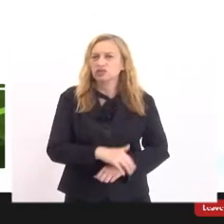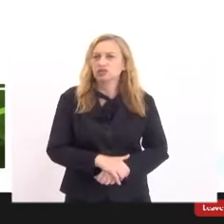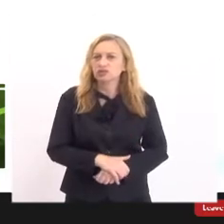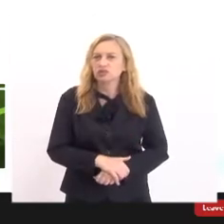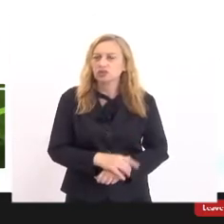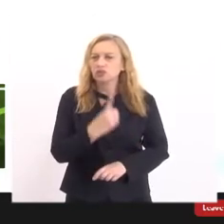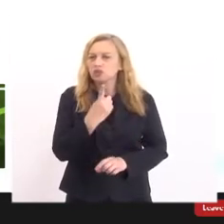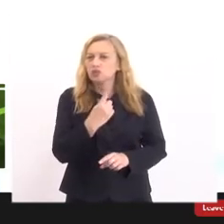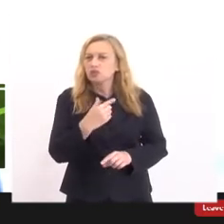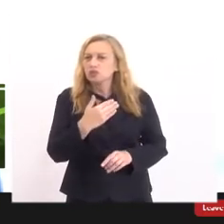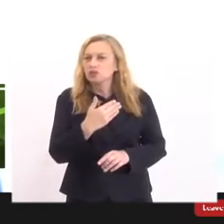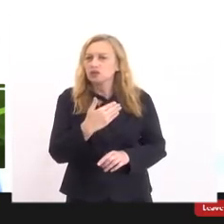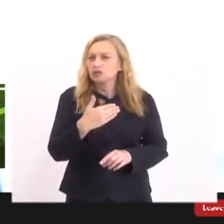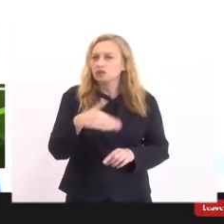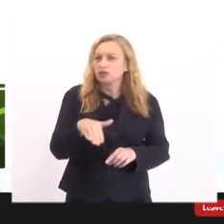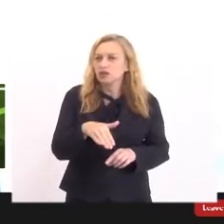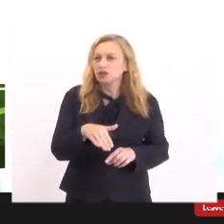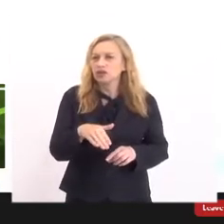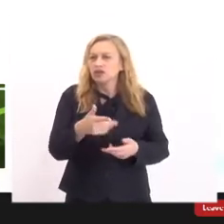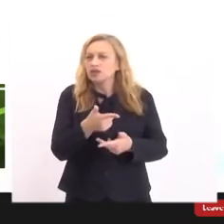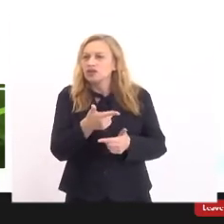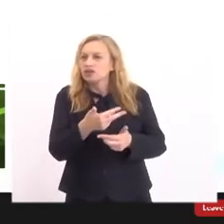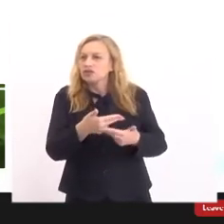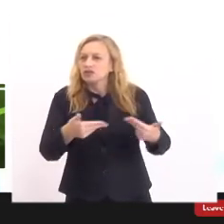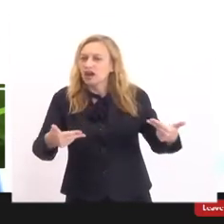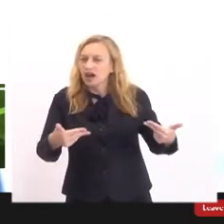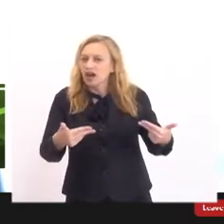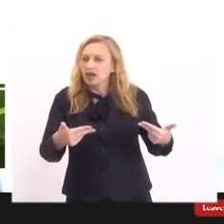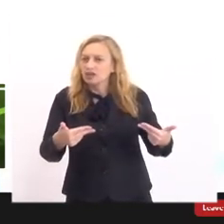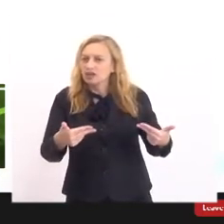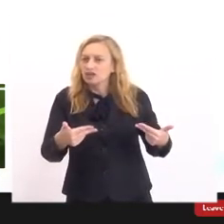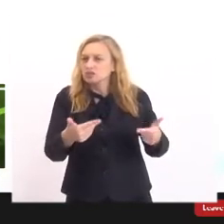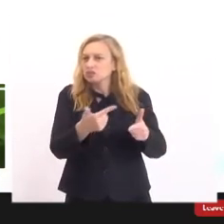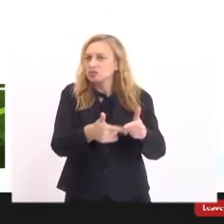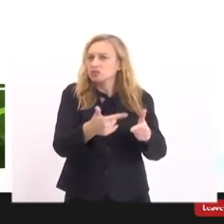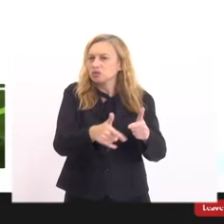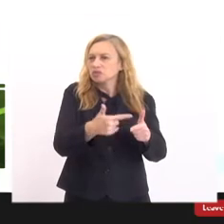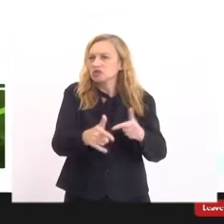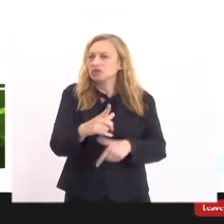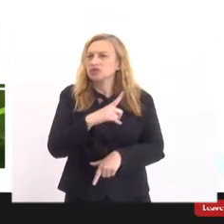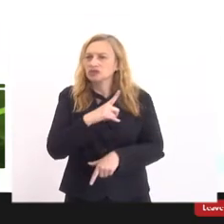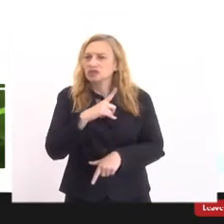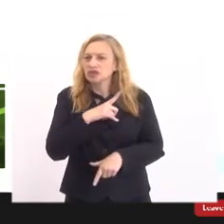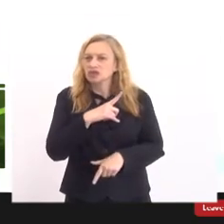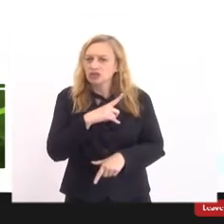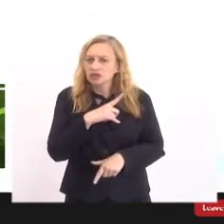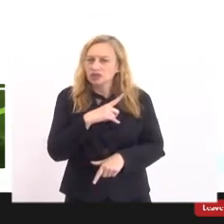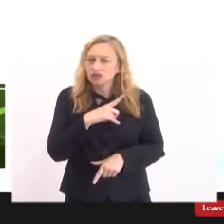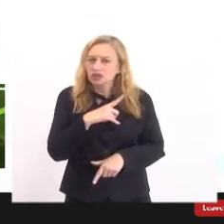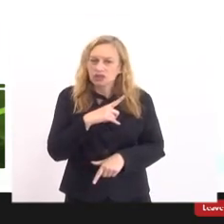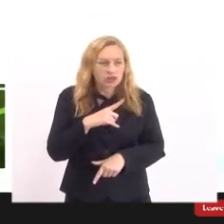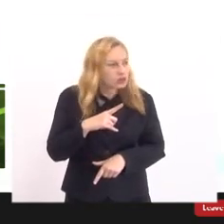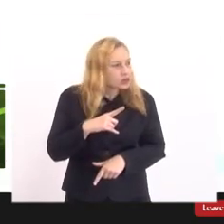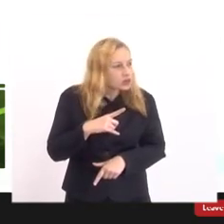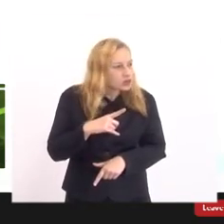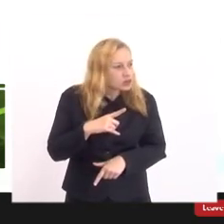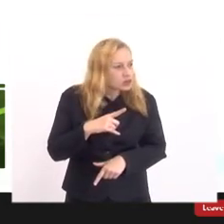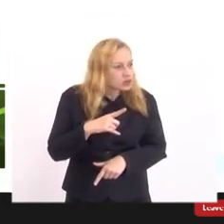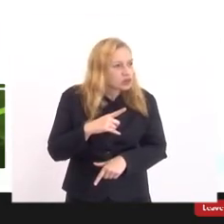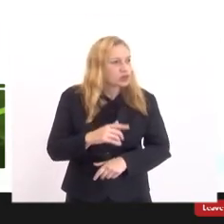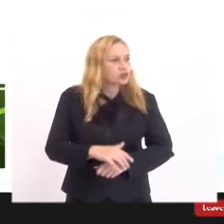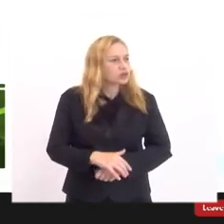que acabou nos trazendo uma série de descontinuidades na gestão e a gente, enquanto Comissão de Educação, tem tentado